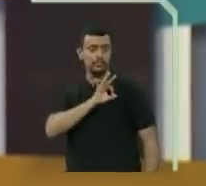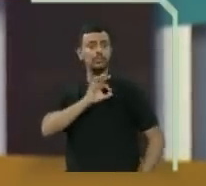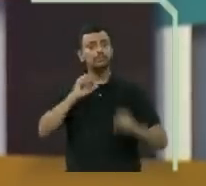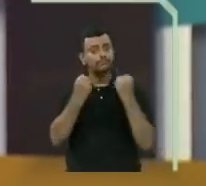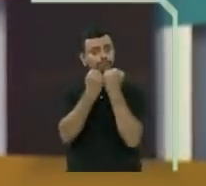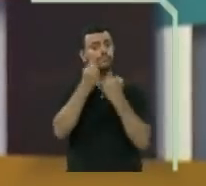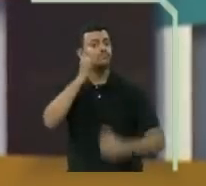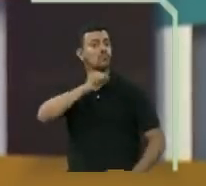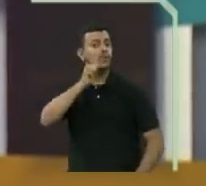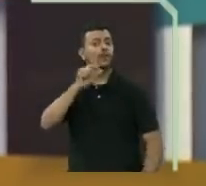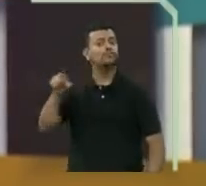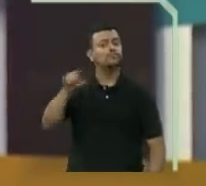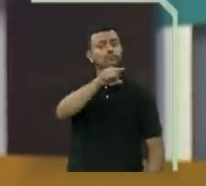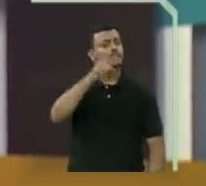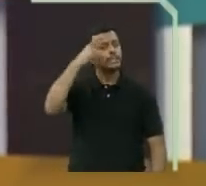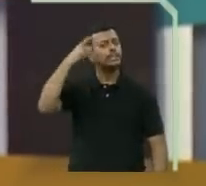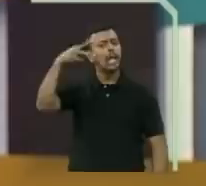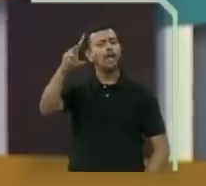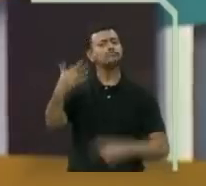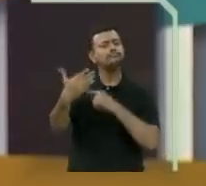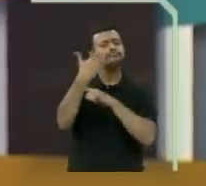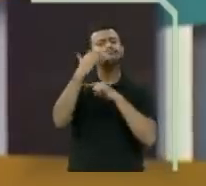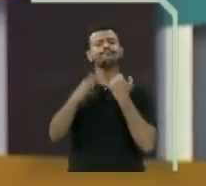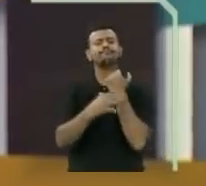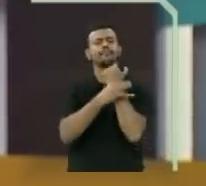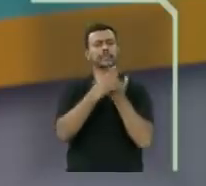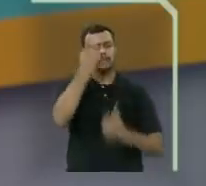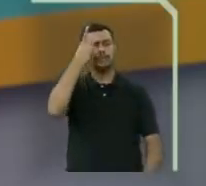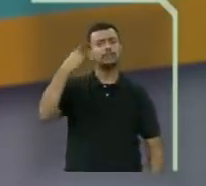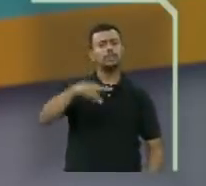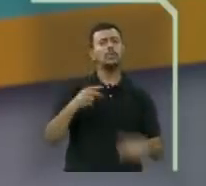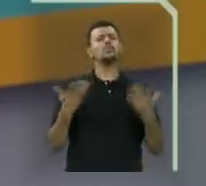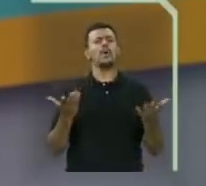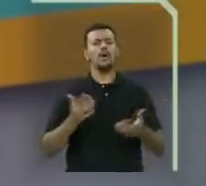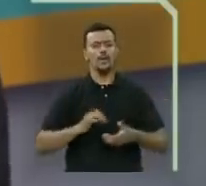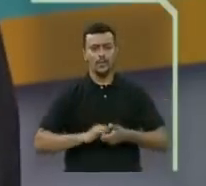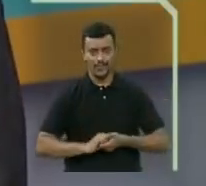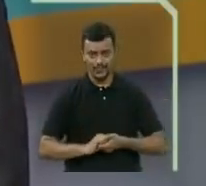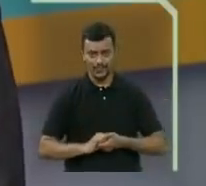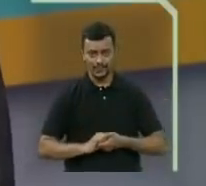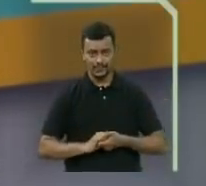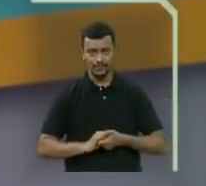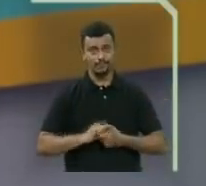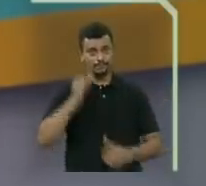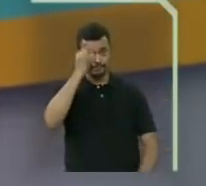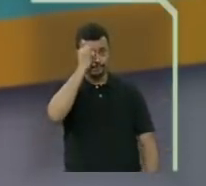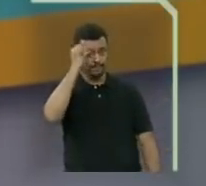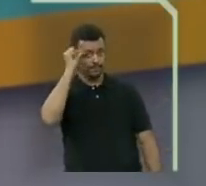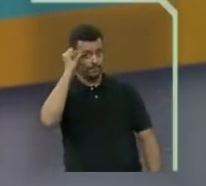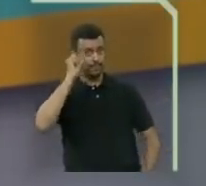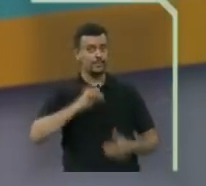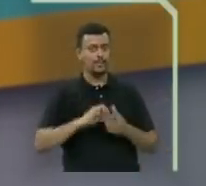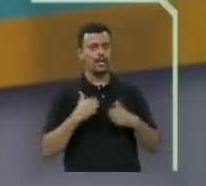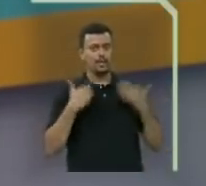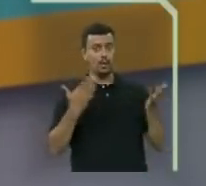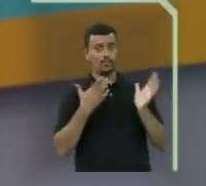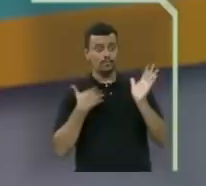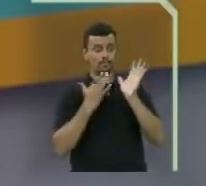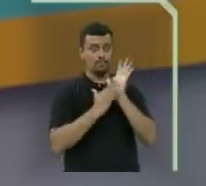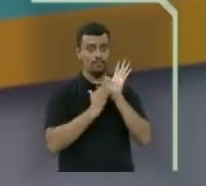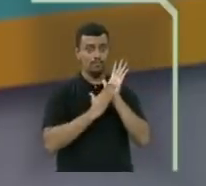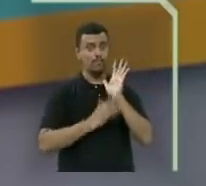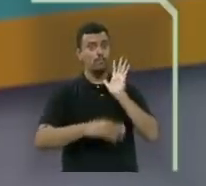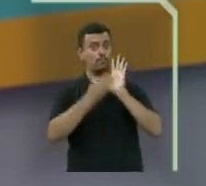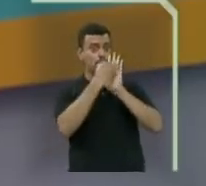Qual é a sua proposta para a segurança pública em São Paulo? Minuto e meio, Marcelo Cândido. Pois não. A minha proposta é que a segurança